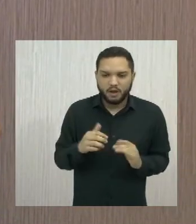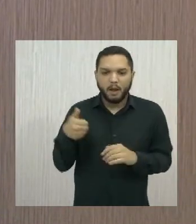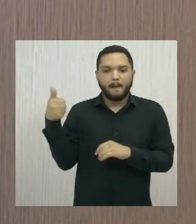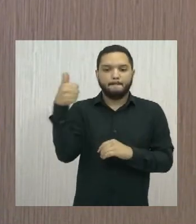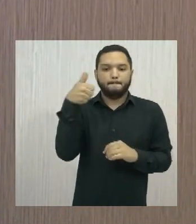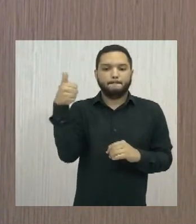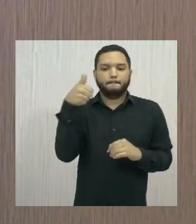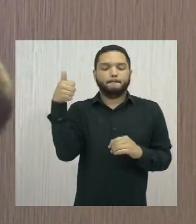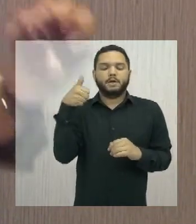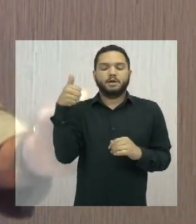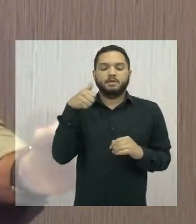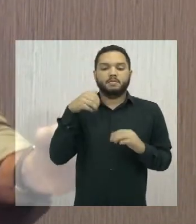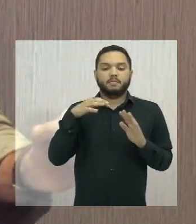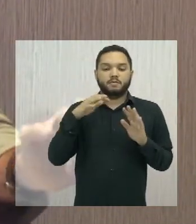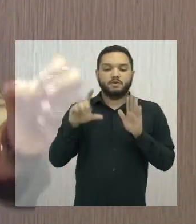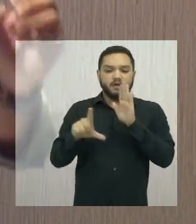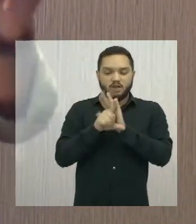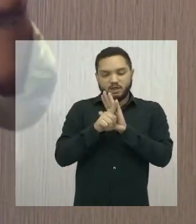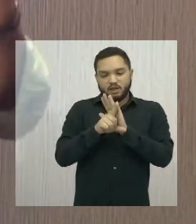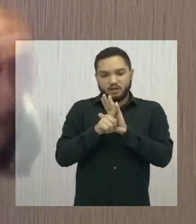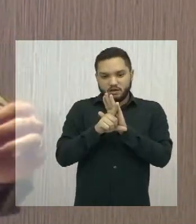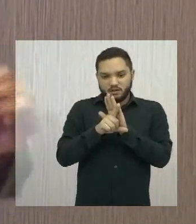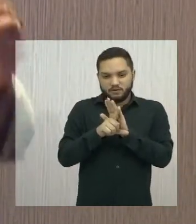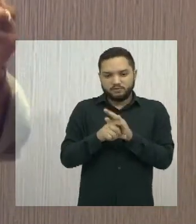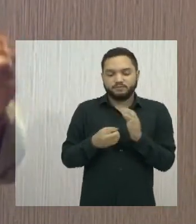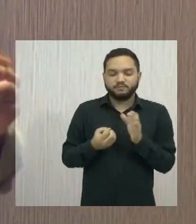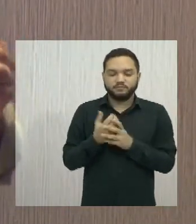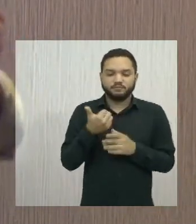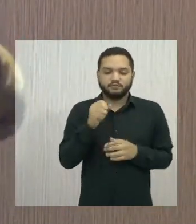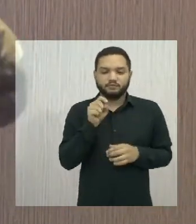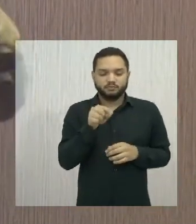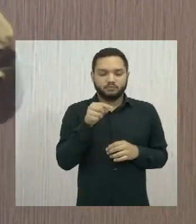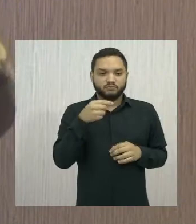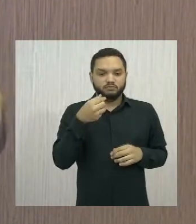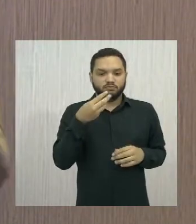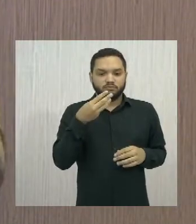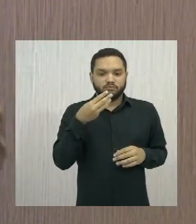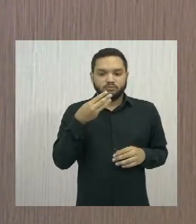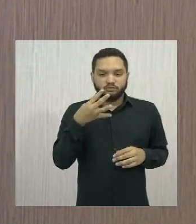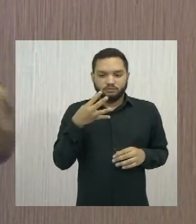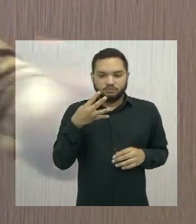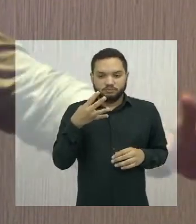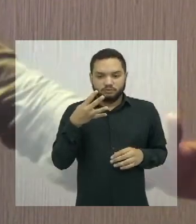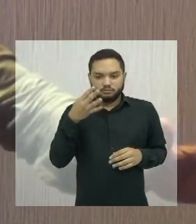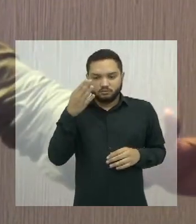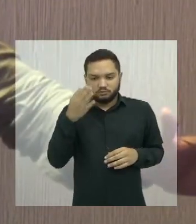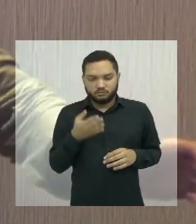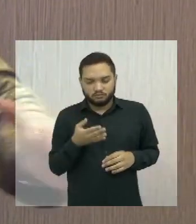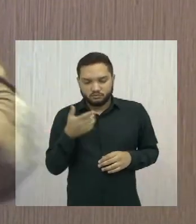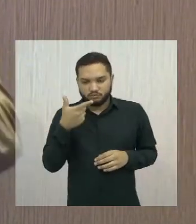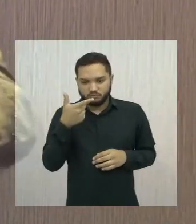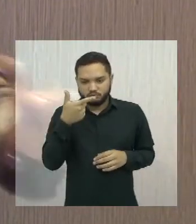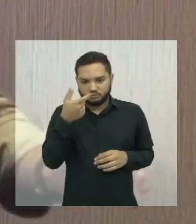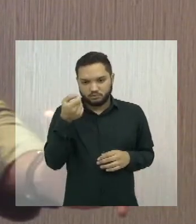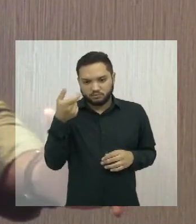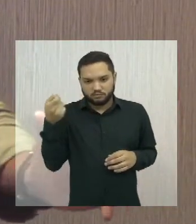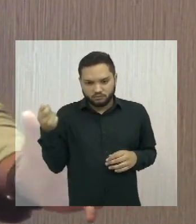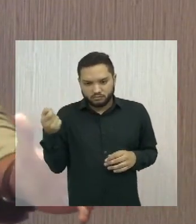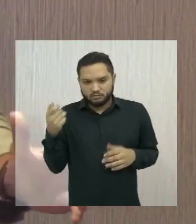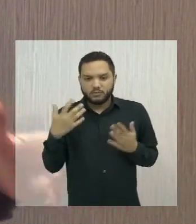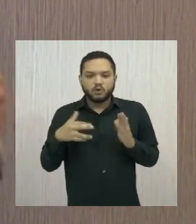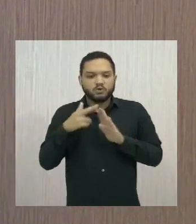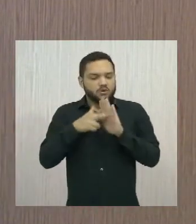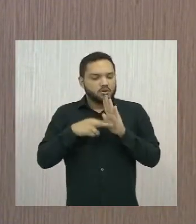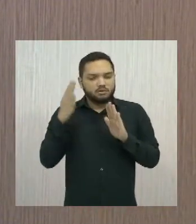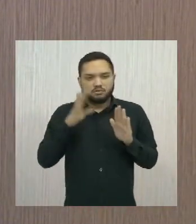o Simples desde que ele tinha sido criado, a Lei 10.034 de 2000. Hoje o Simples é uma política pública, é uma regra